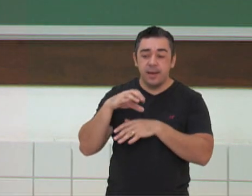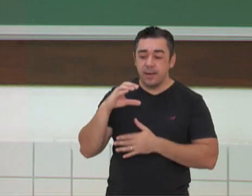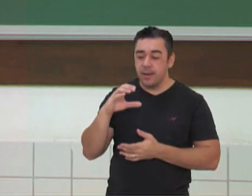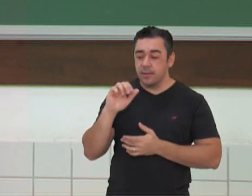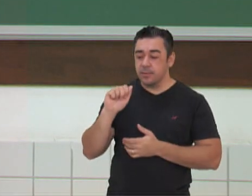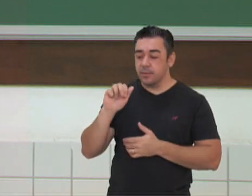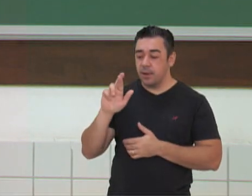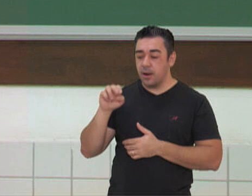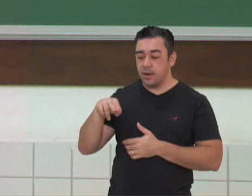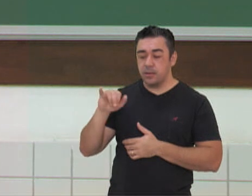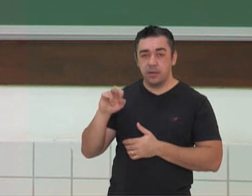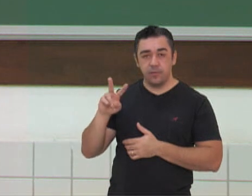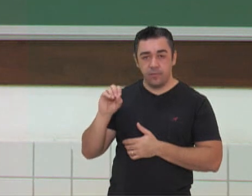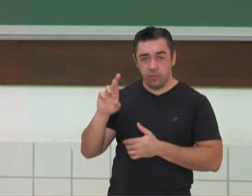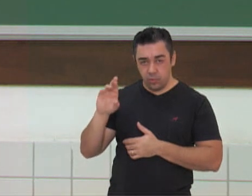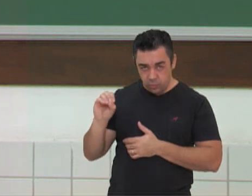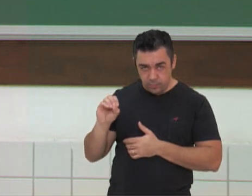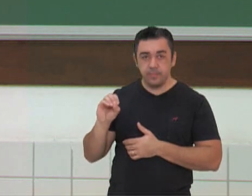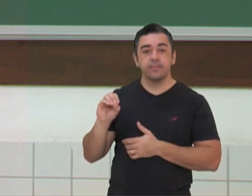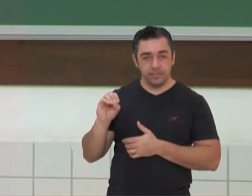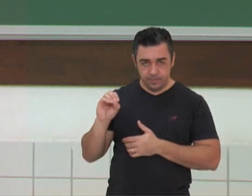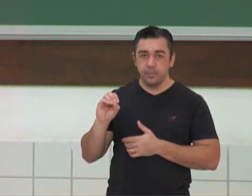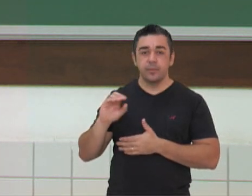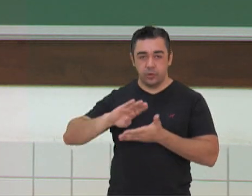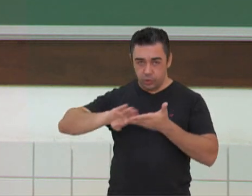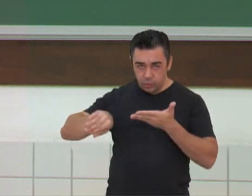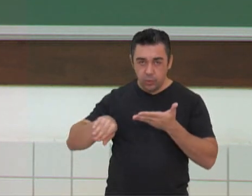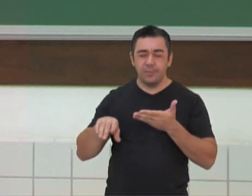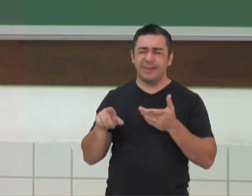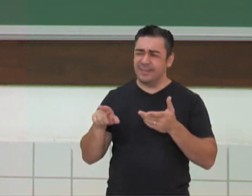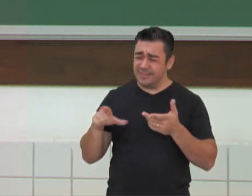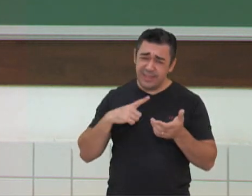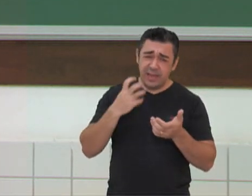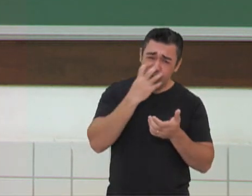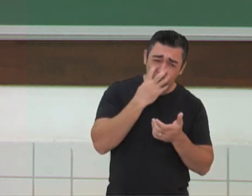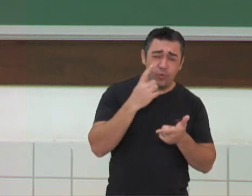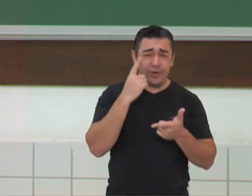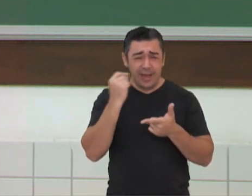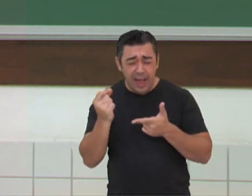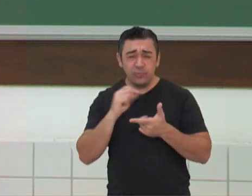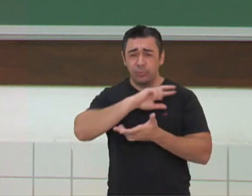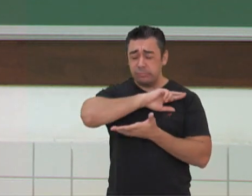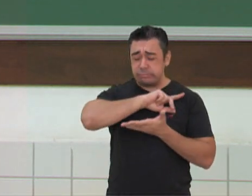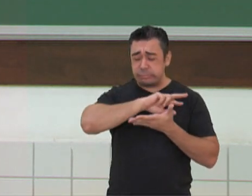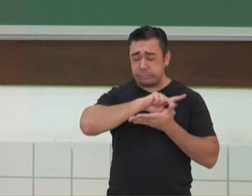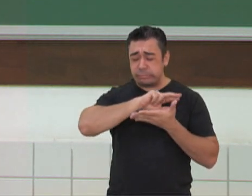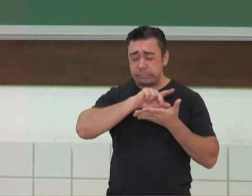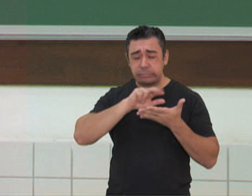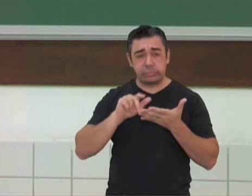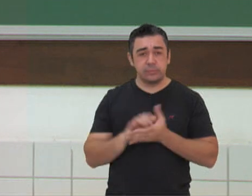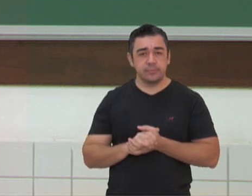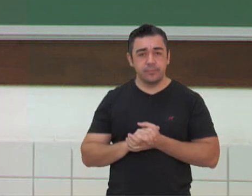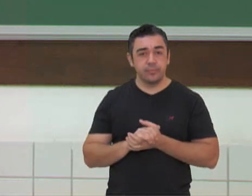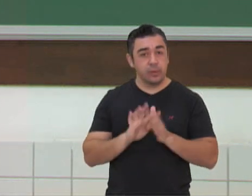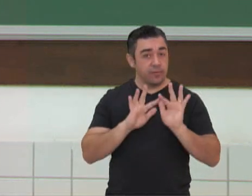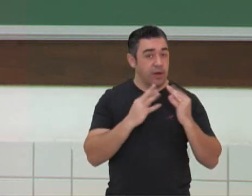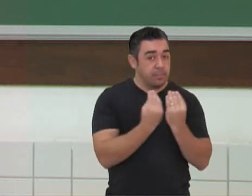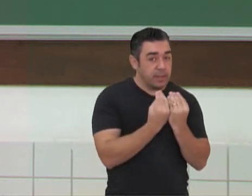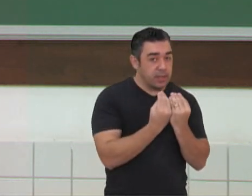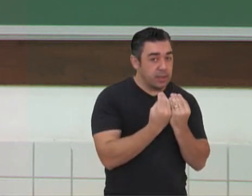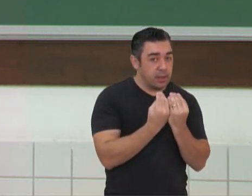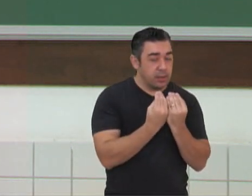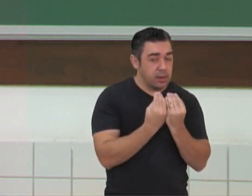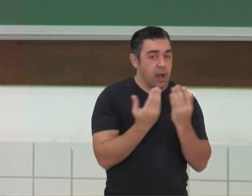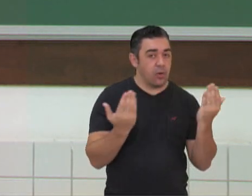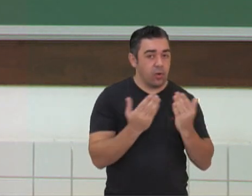né? Tirei os outros. Mas tem bastante coisa aqui ainda. Tem cachorro, tem gato, tem um monte, né, de carnívoro. Vou para a família. Estou